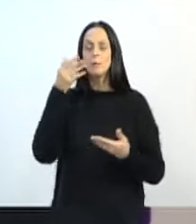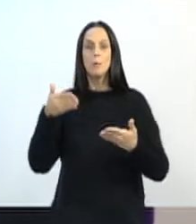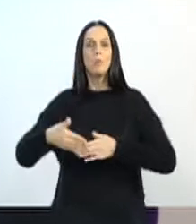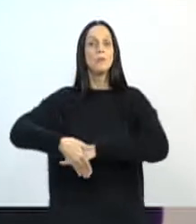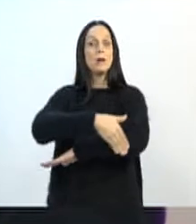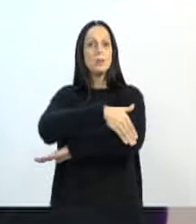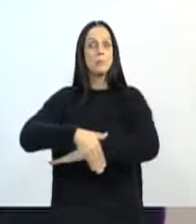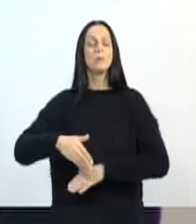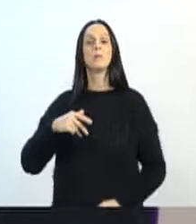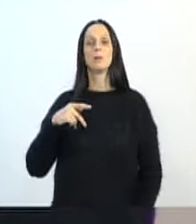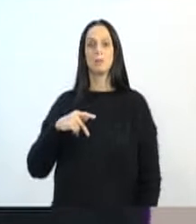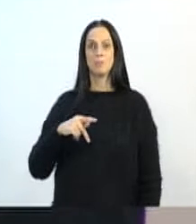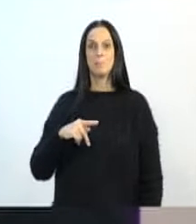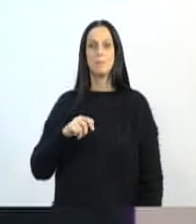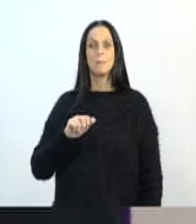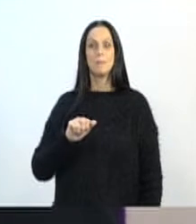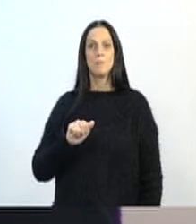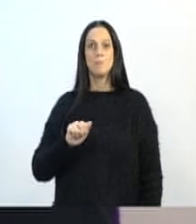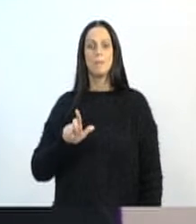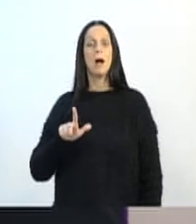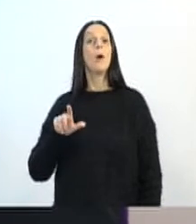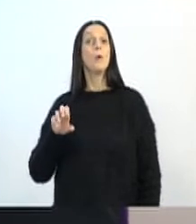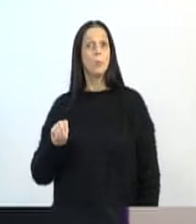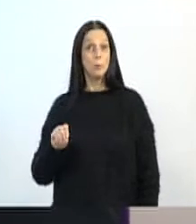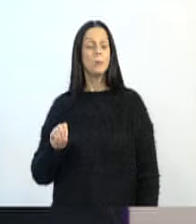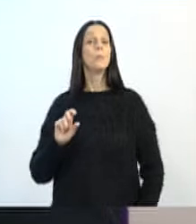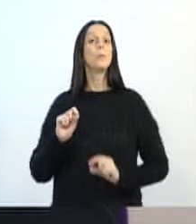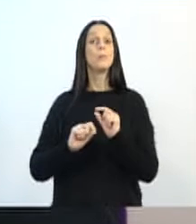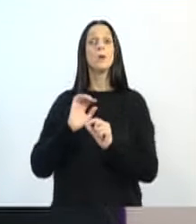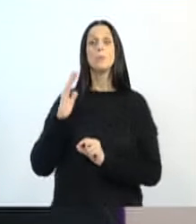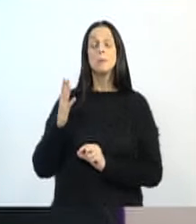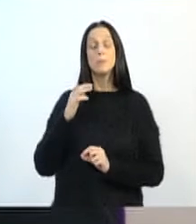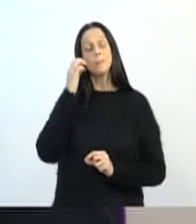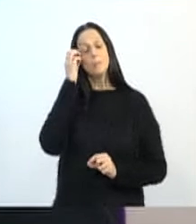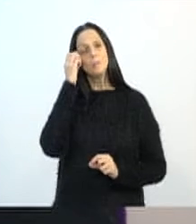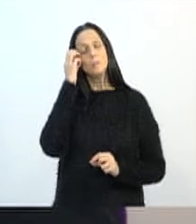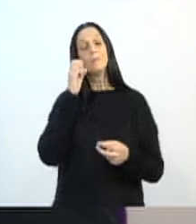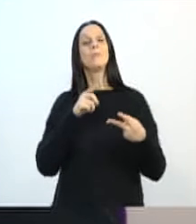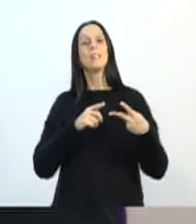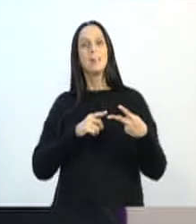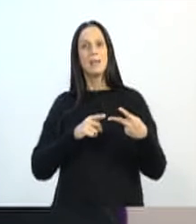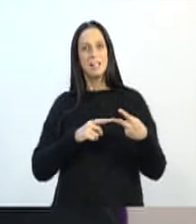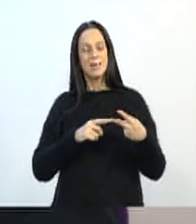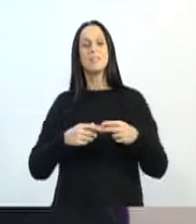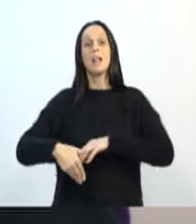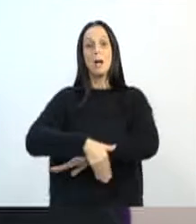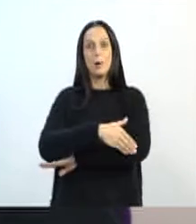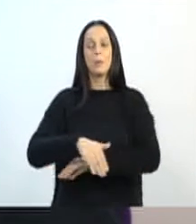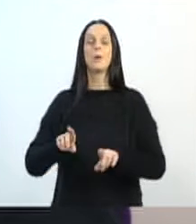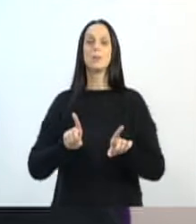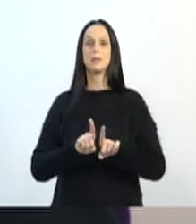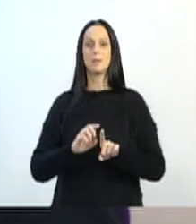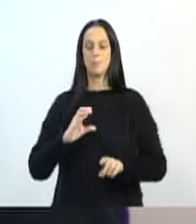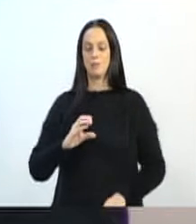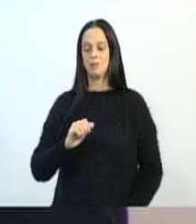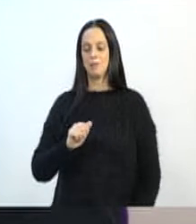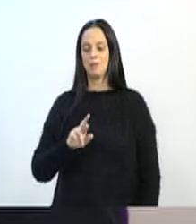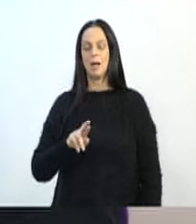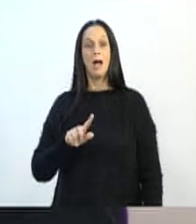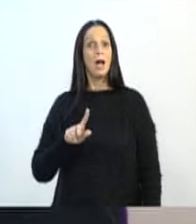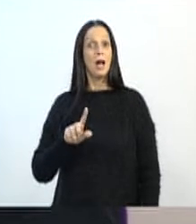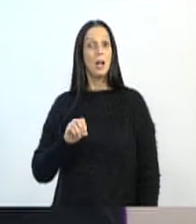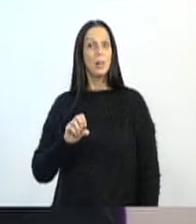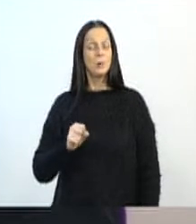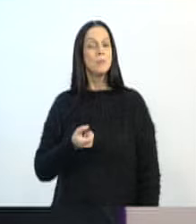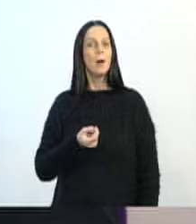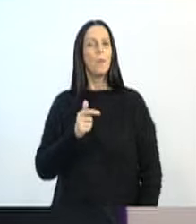Paulozinho é filho, e a rua Carlos Krieger, que finalizou, está praticamente pronta, né? A